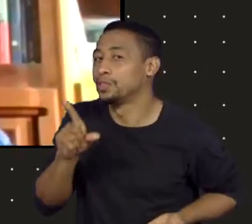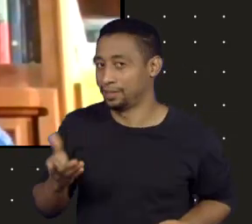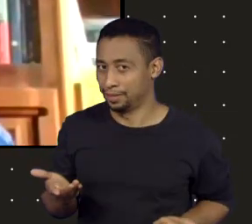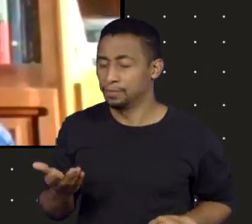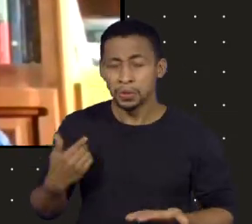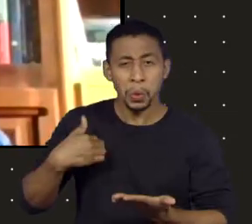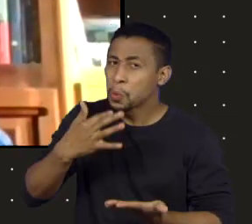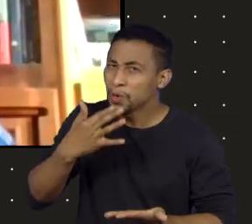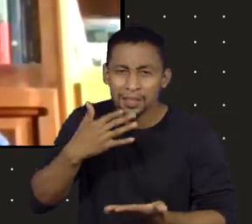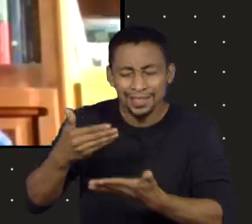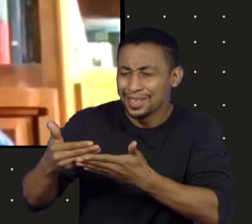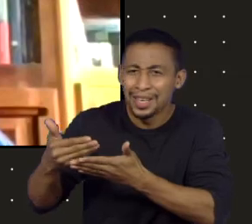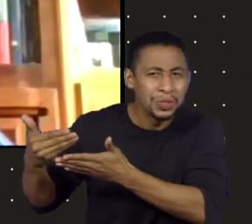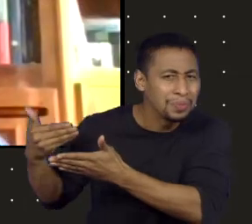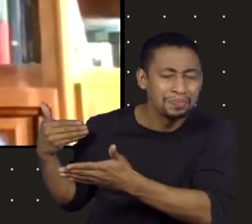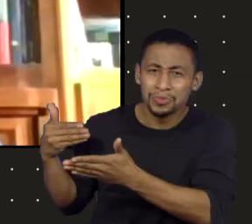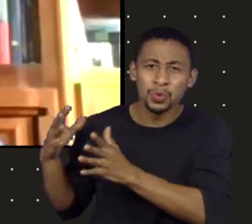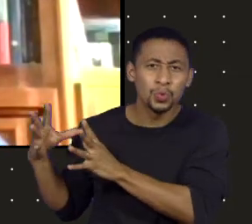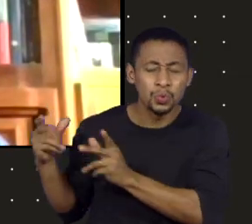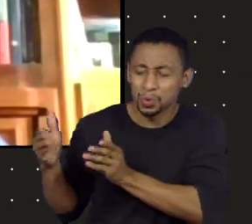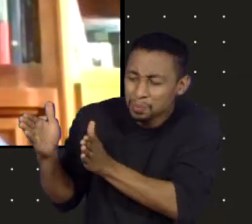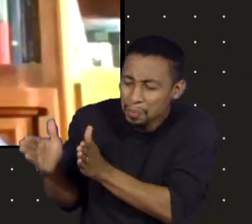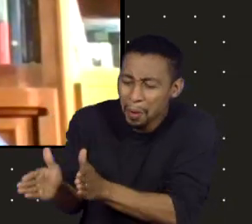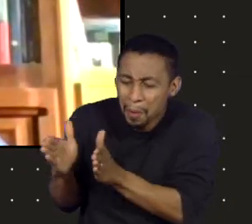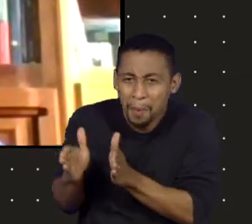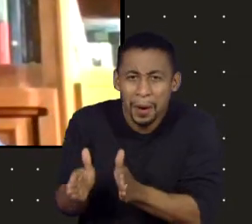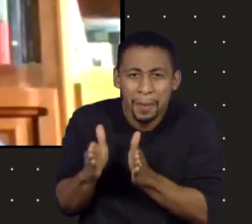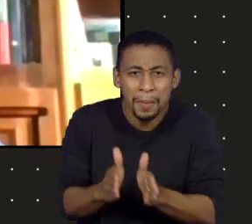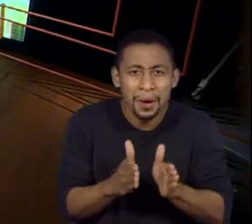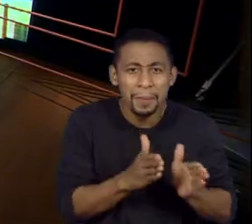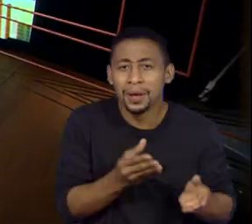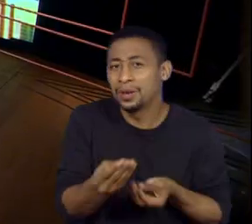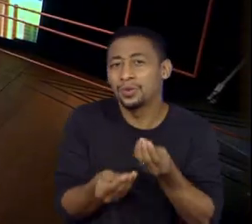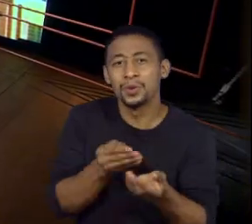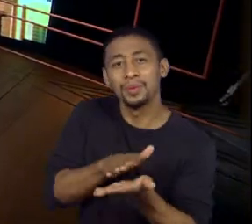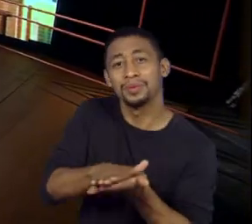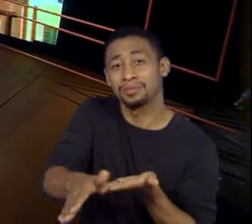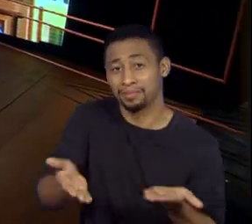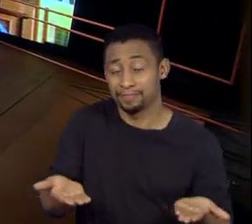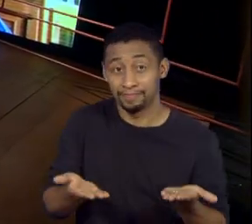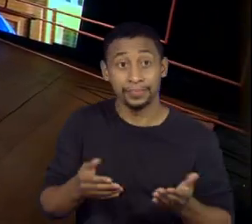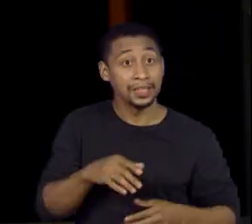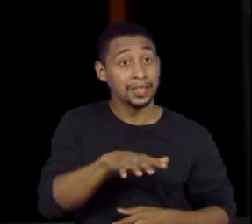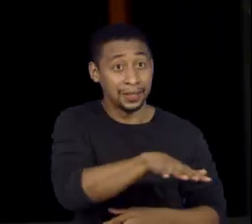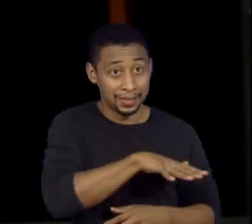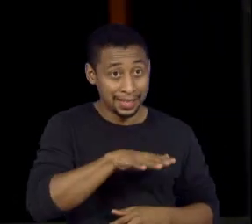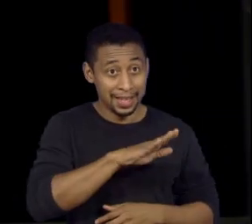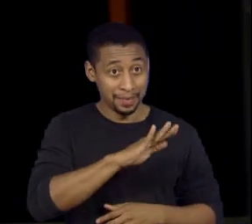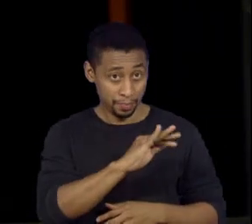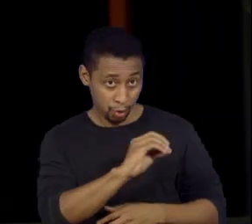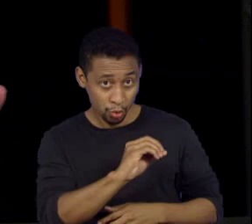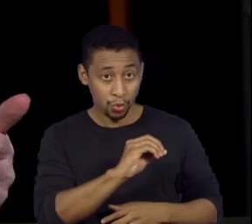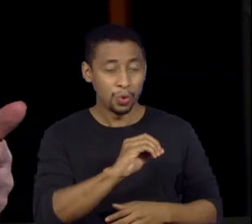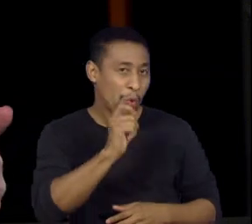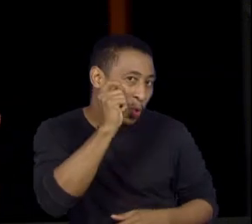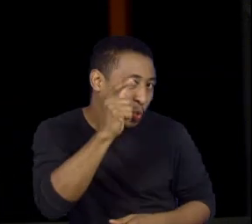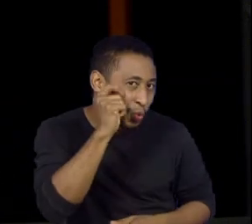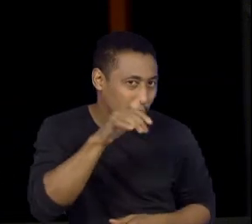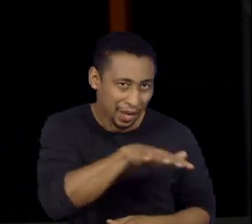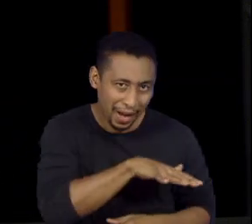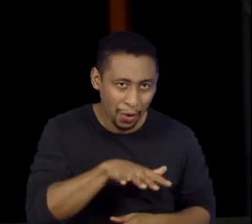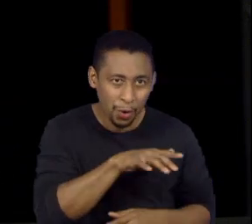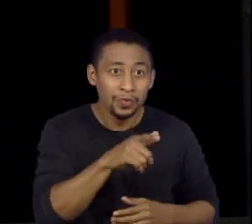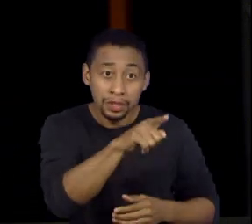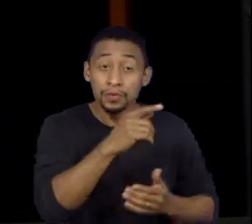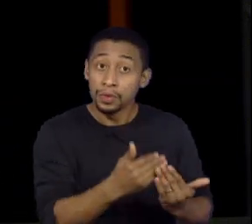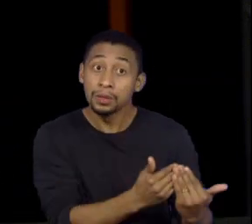profundamente o processo de reprodução, né? Foi isso. E na Abril Cultural você foi responsável pela programação visual de uma